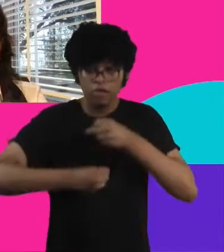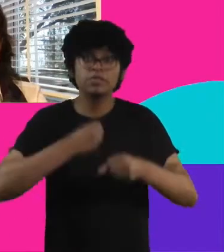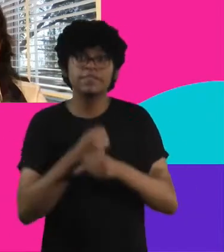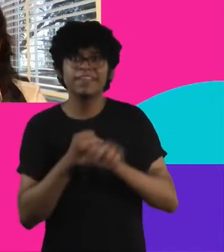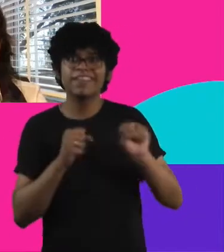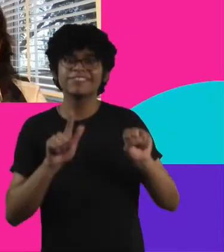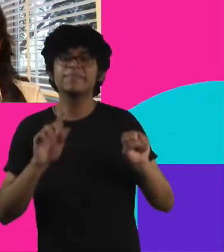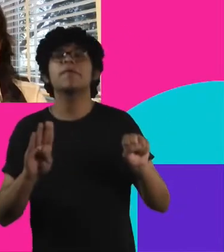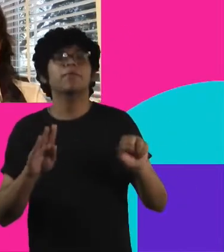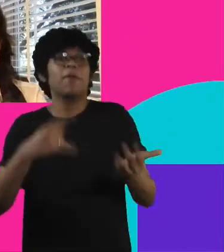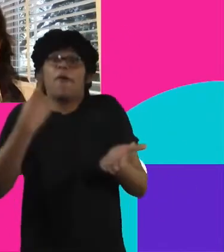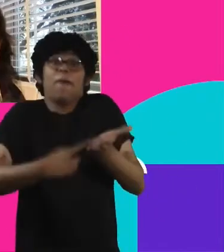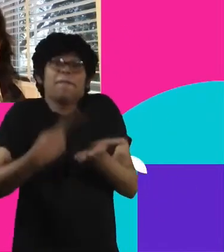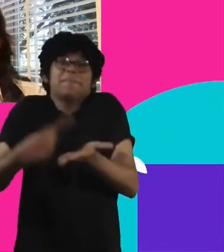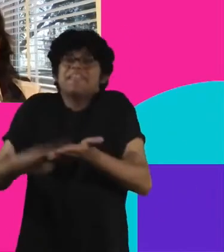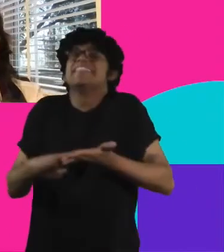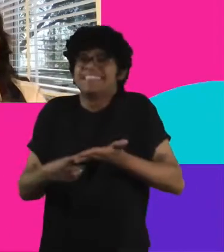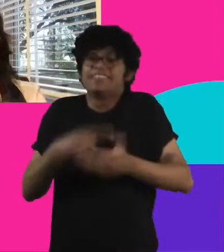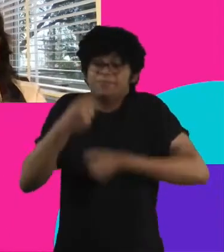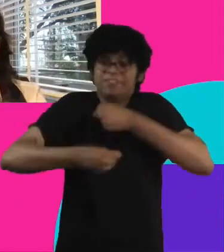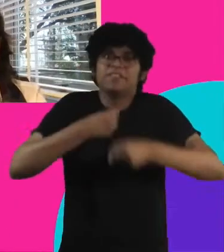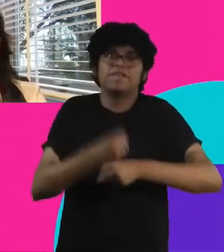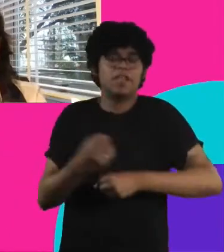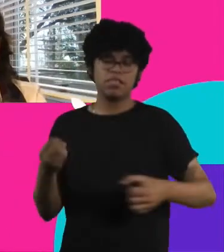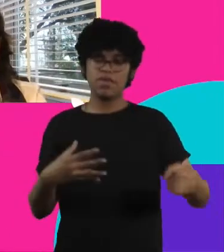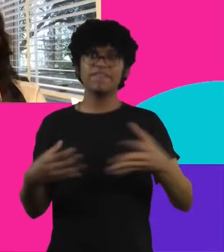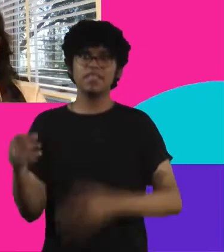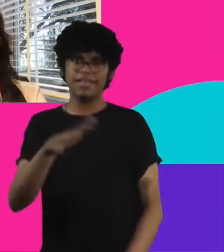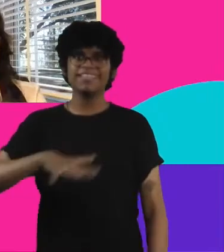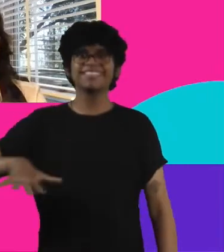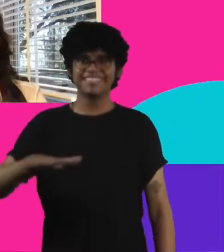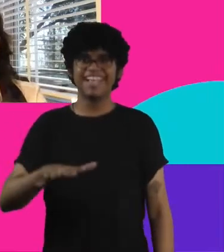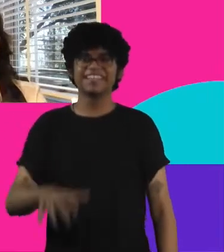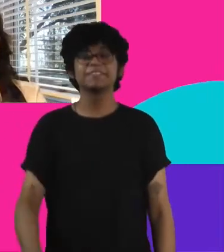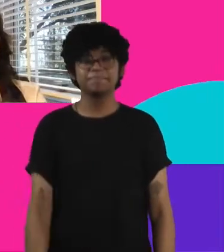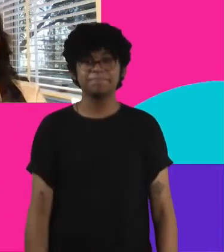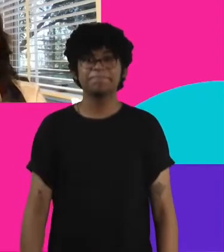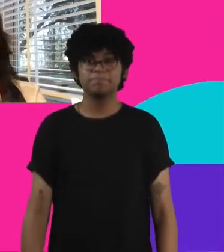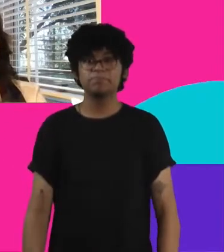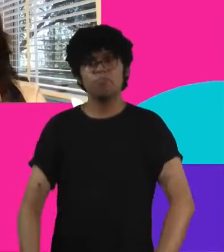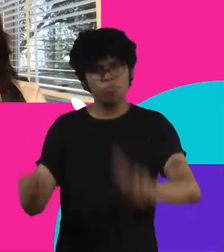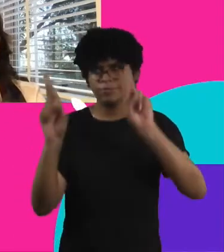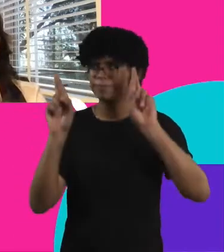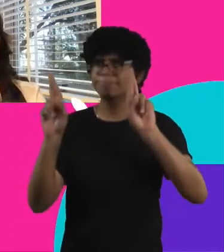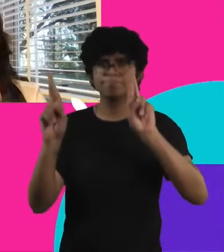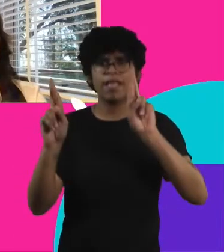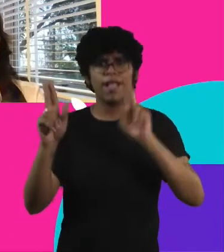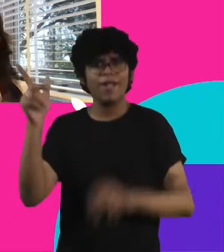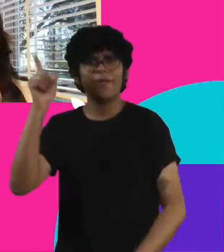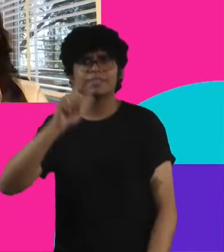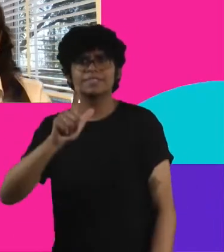faz um compromisso para o próximo, vamos ter ótimas novidades nesse campo. E, então, olha, Fê, se tudo der certo...